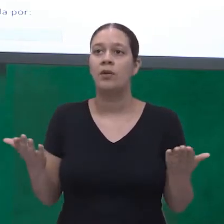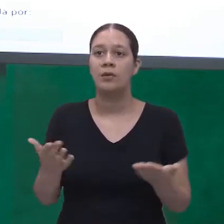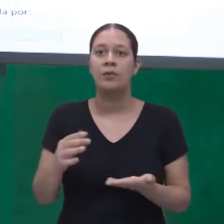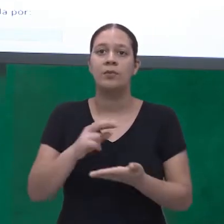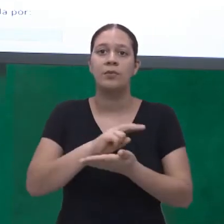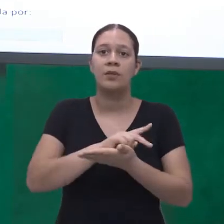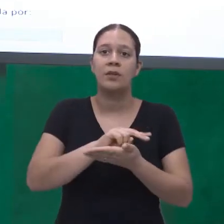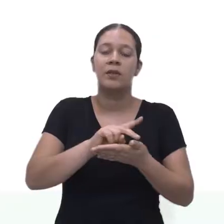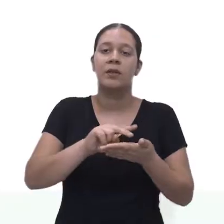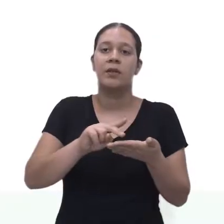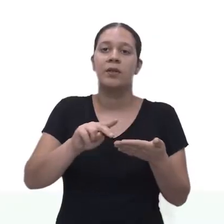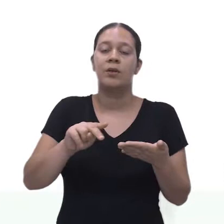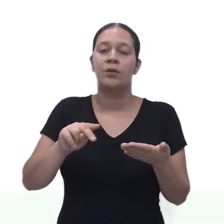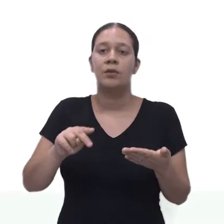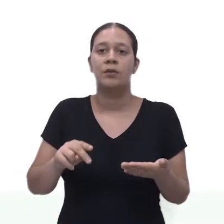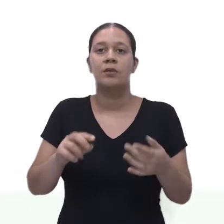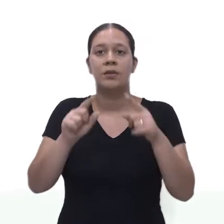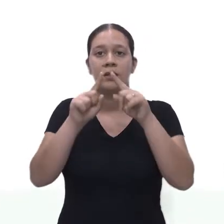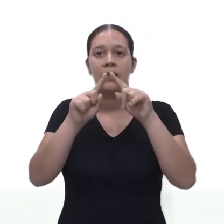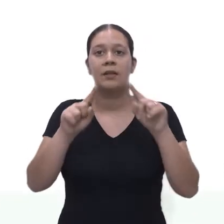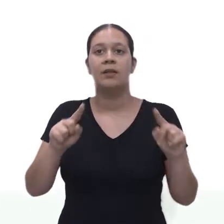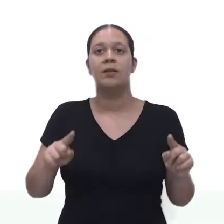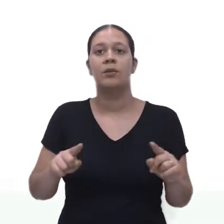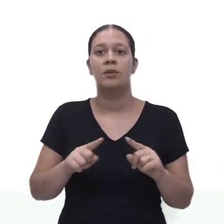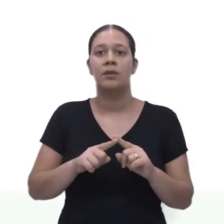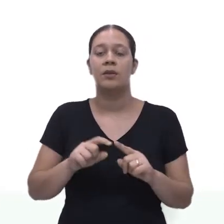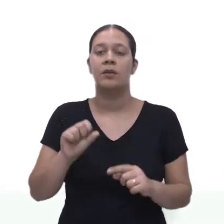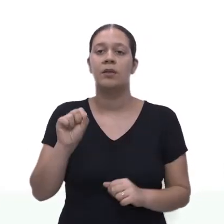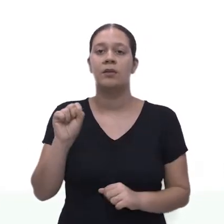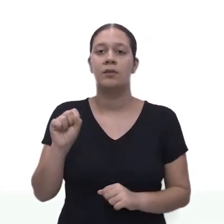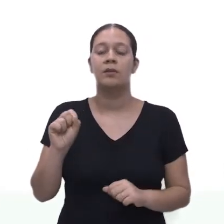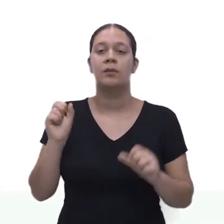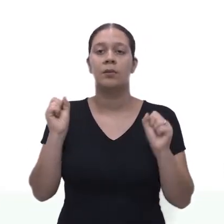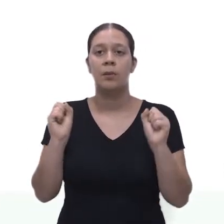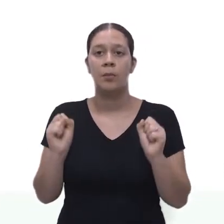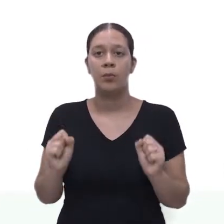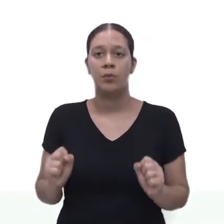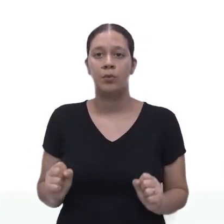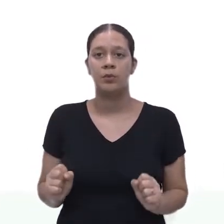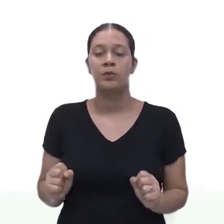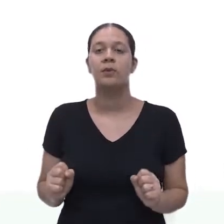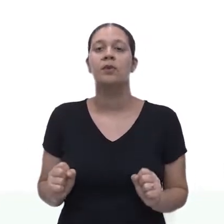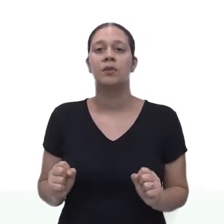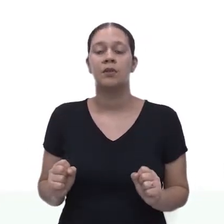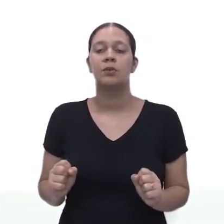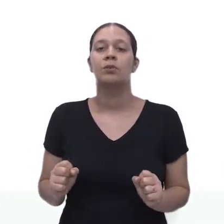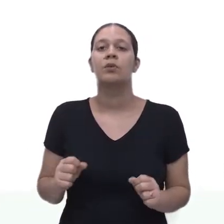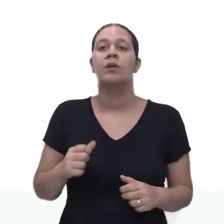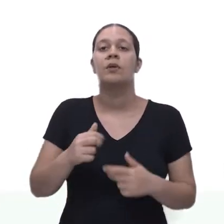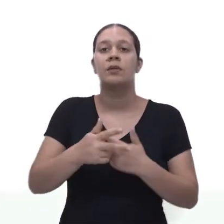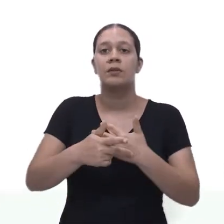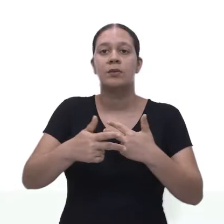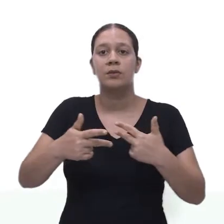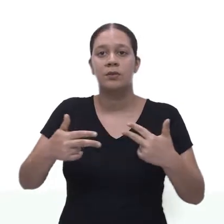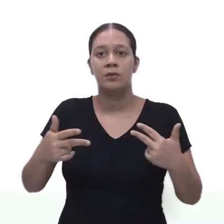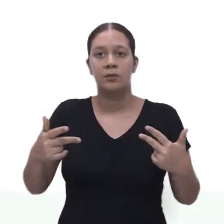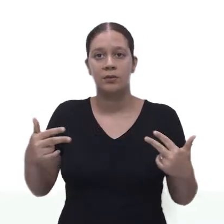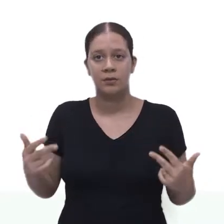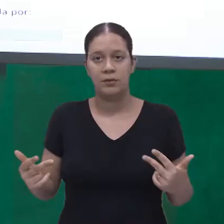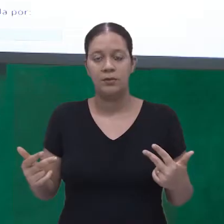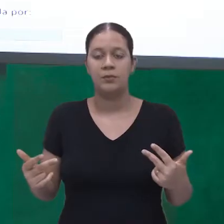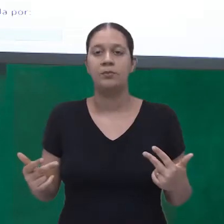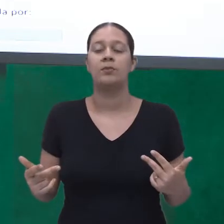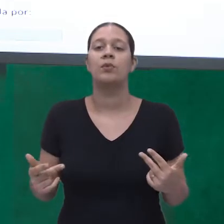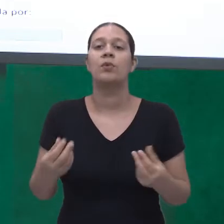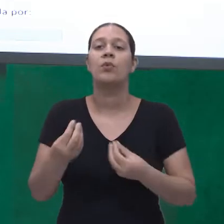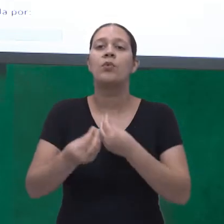variação de entropia, que é o ΔS, pode ser determinada pela entropia dos produtos menos a entropia dos